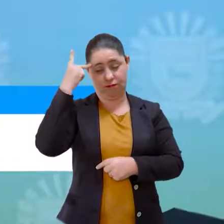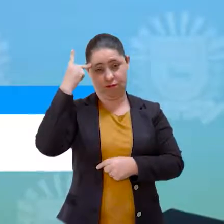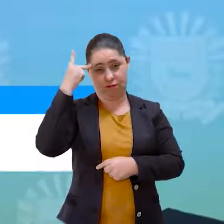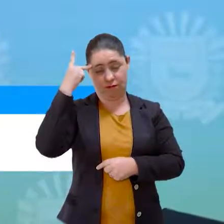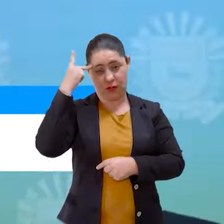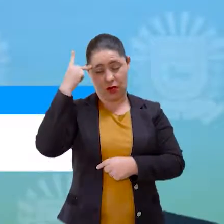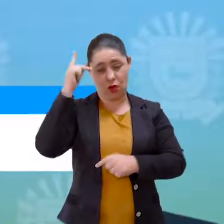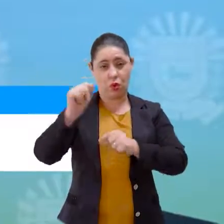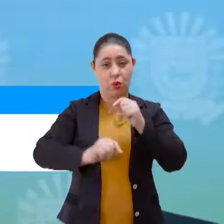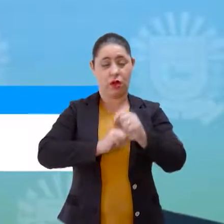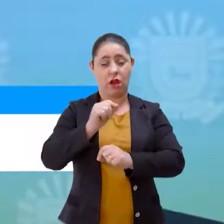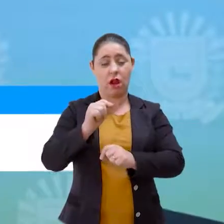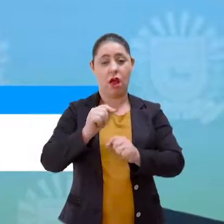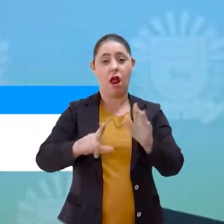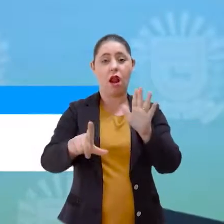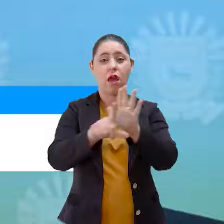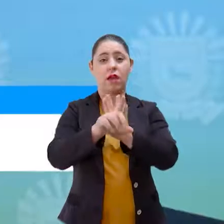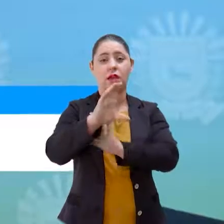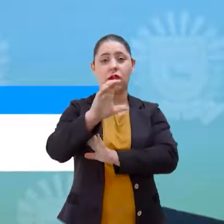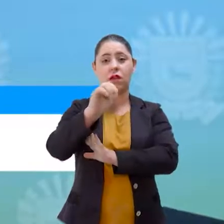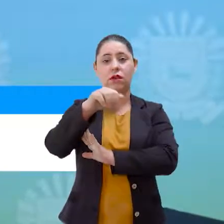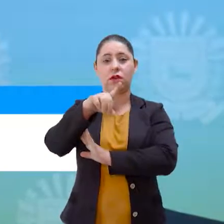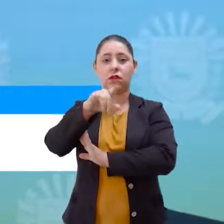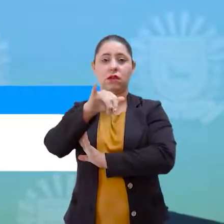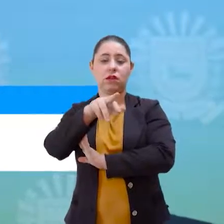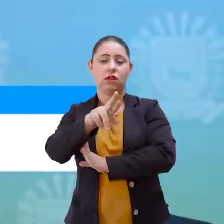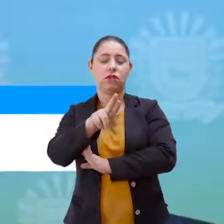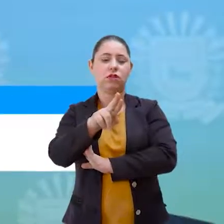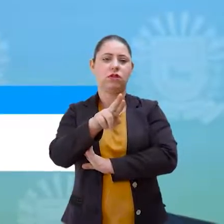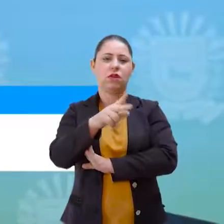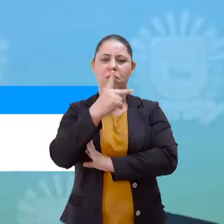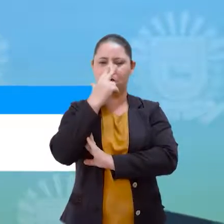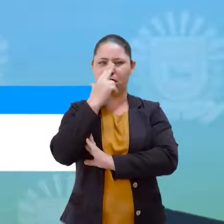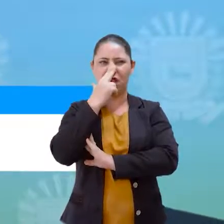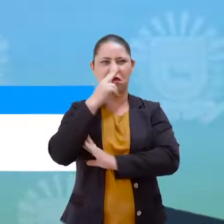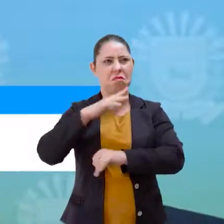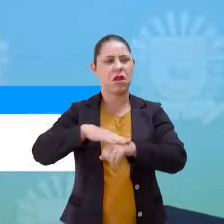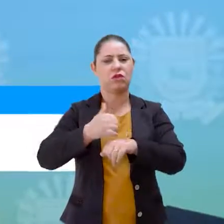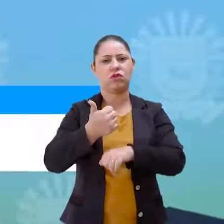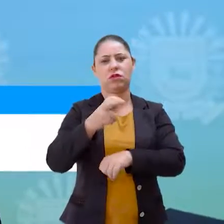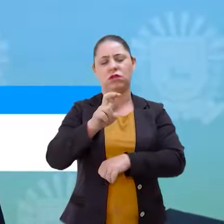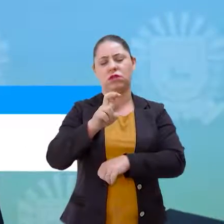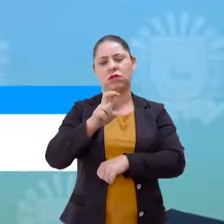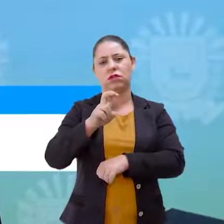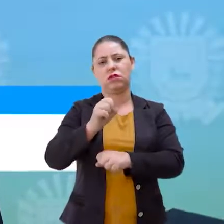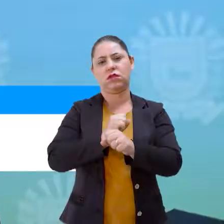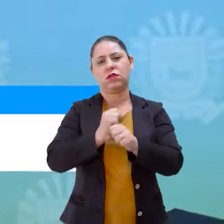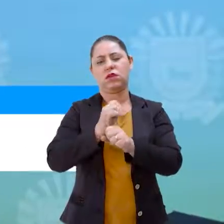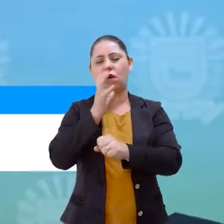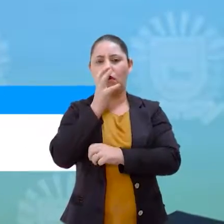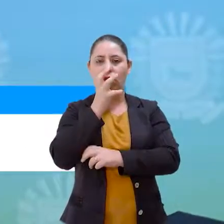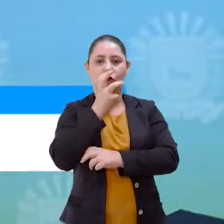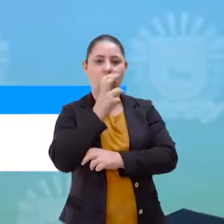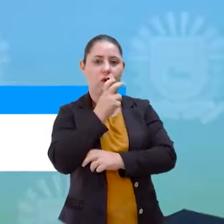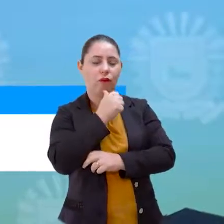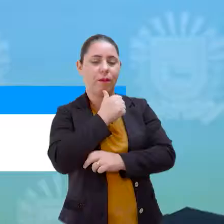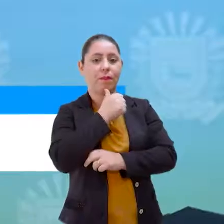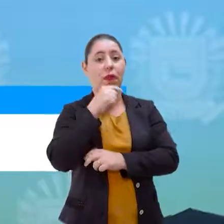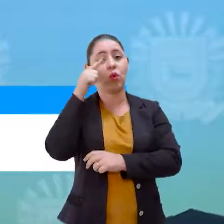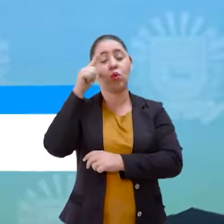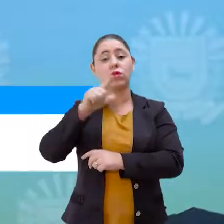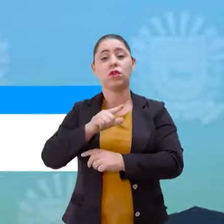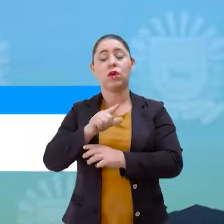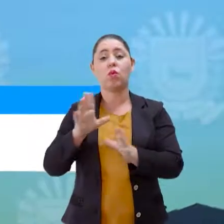participação muito grande de São Paulo na consecução da Lei Candir. Eu acho que estava uma coisa represada há mais de 15